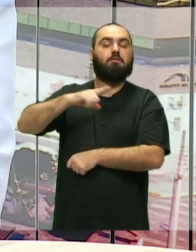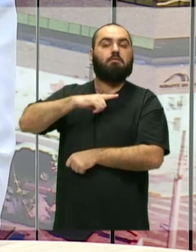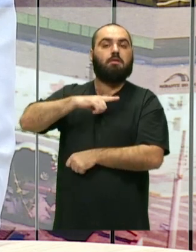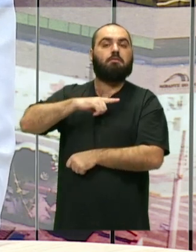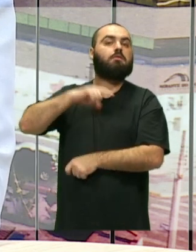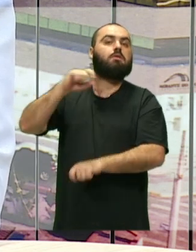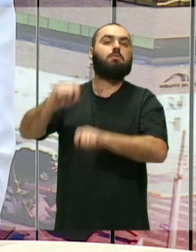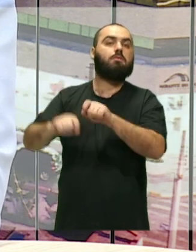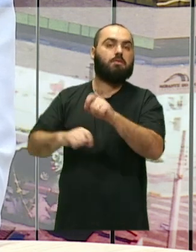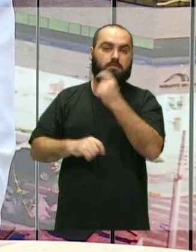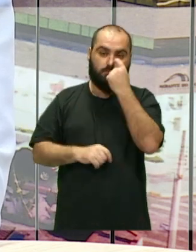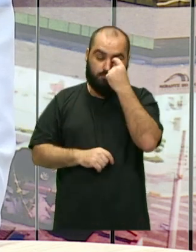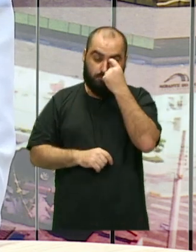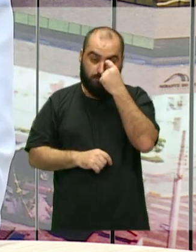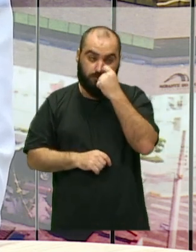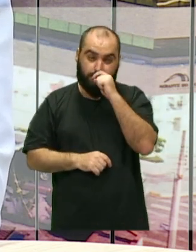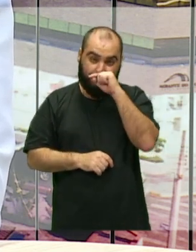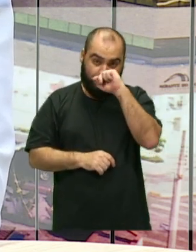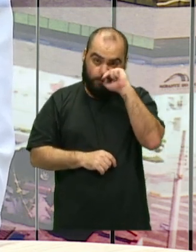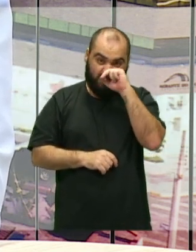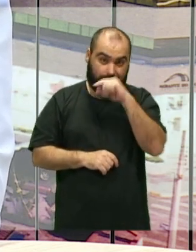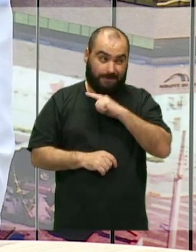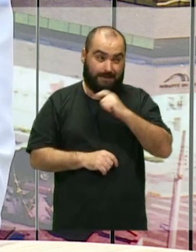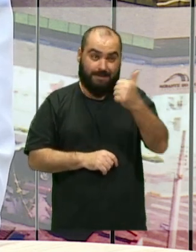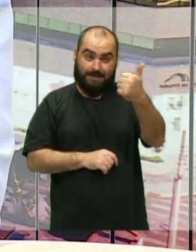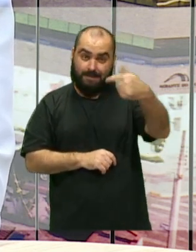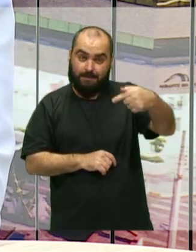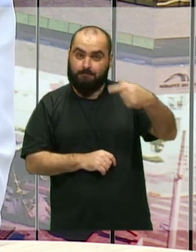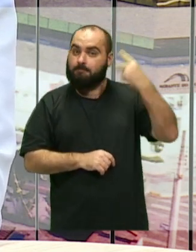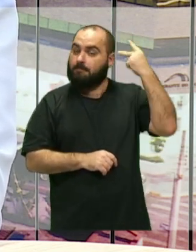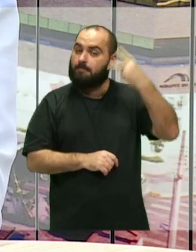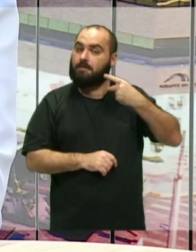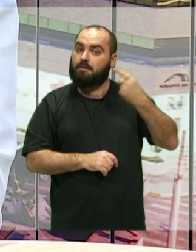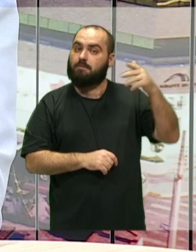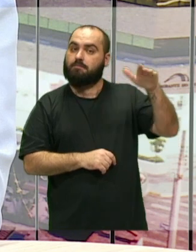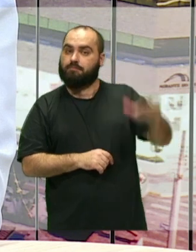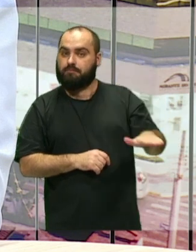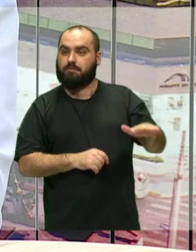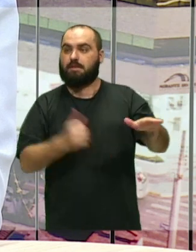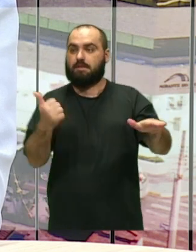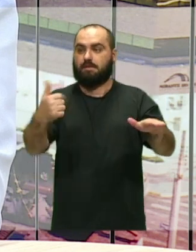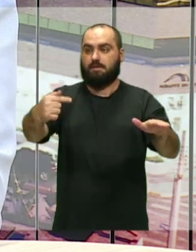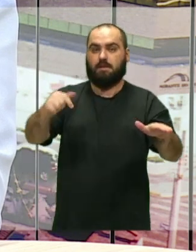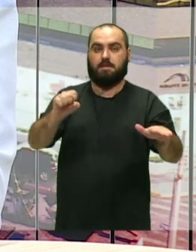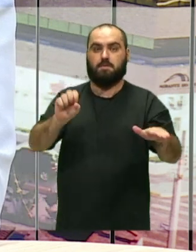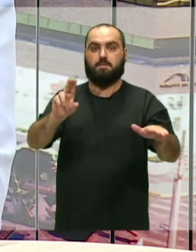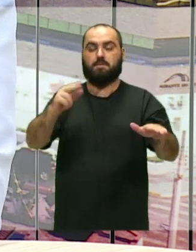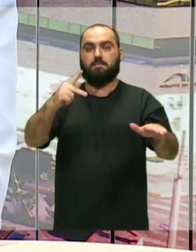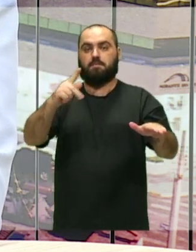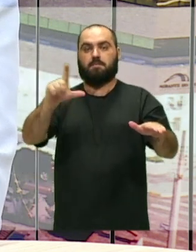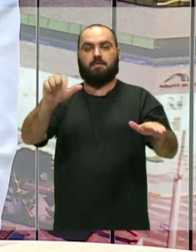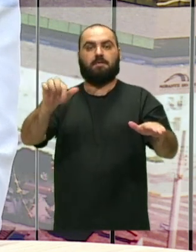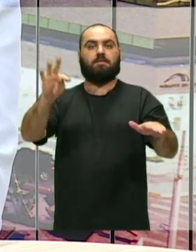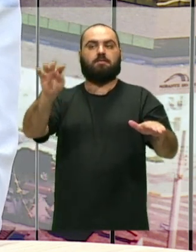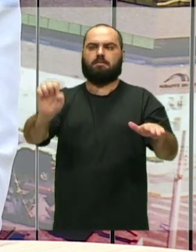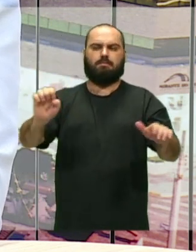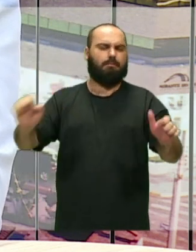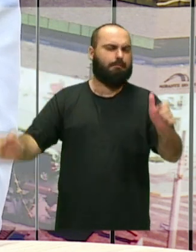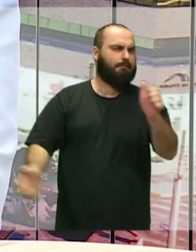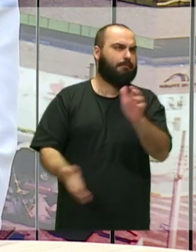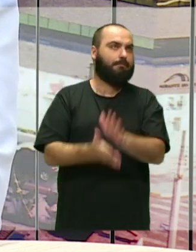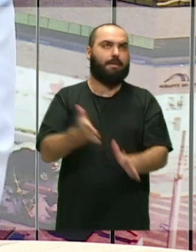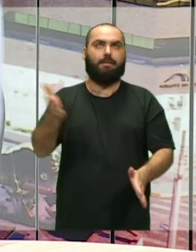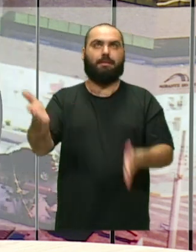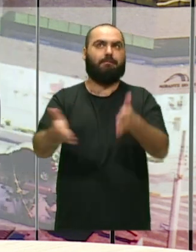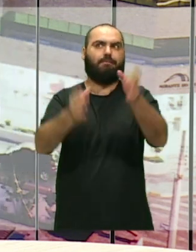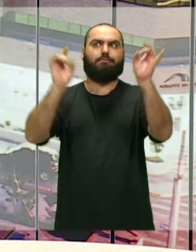pode ver a gente tem agora 17 vereadores Mirins com 17 suplentes algo maravilhoso algo